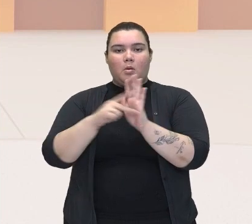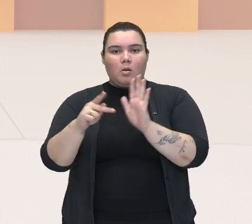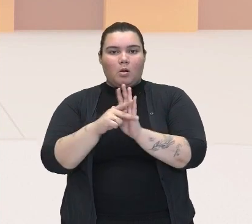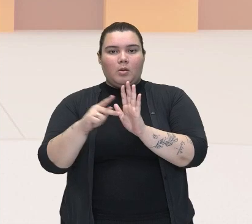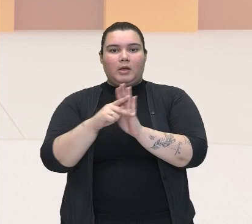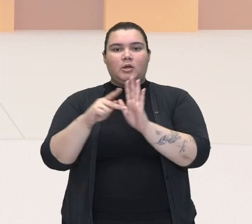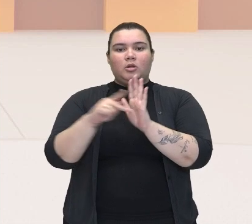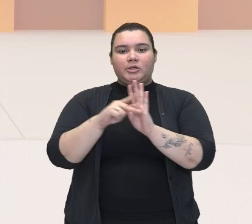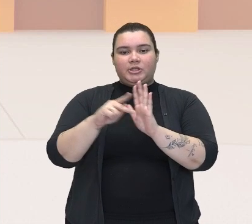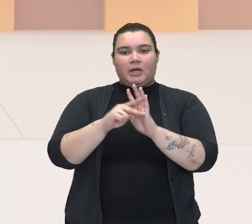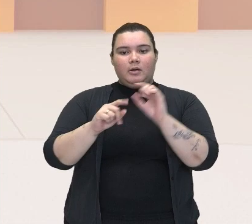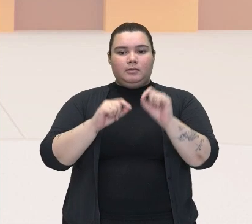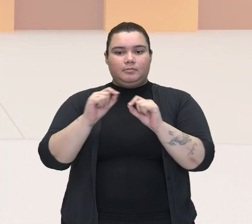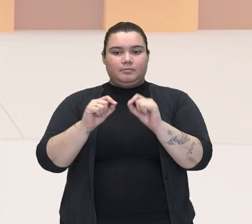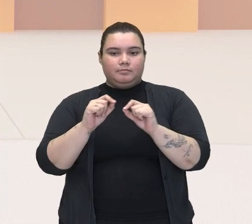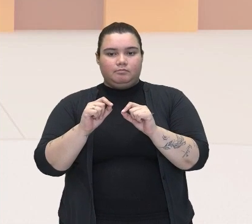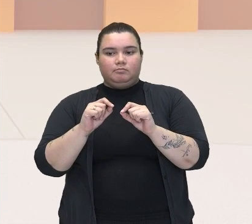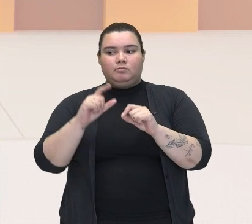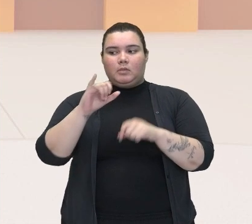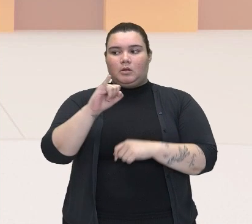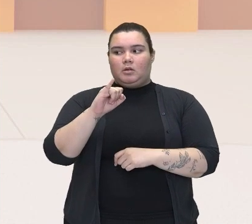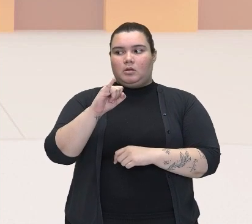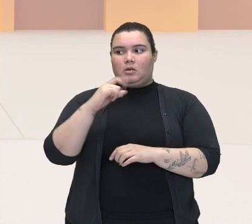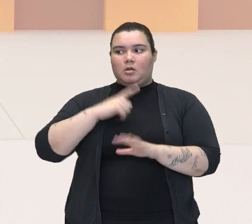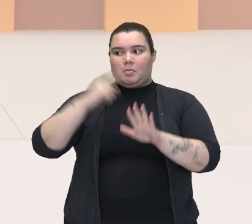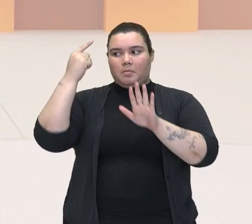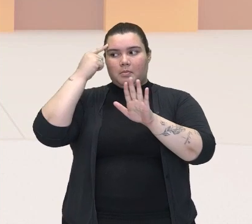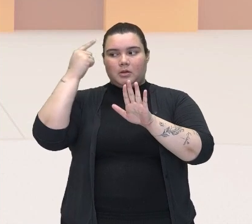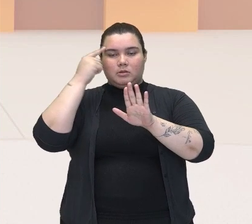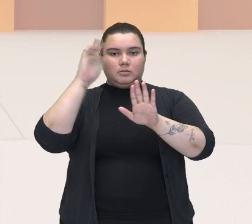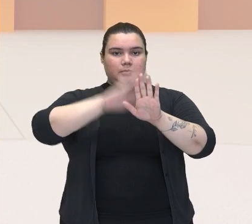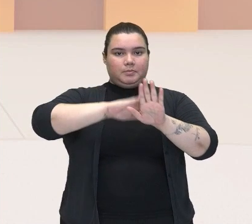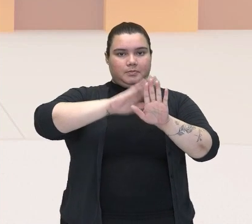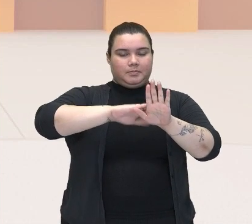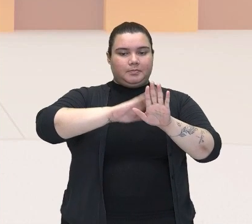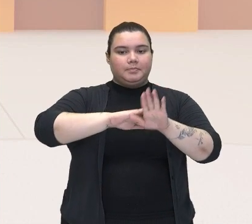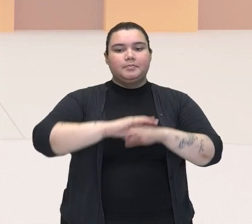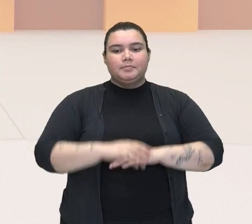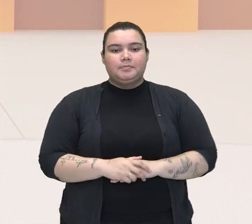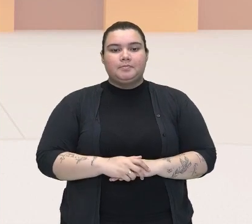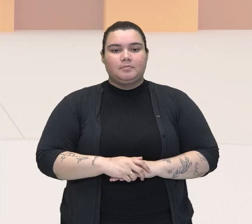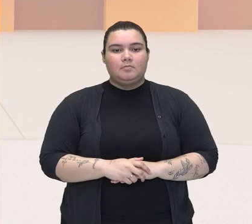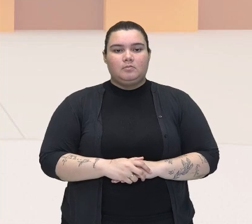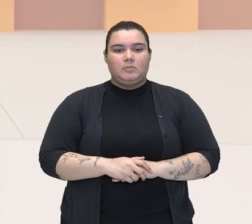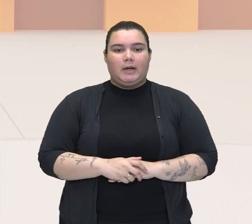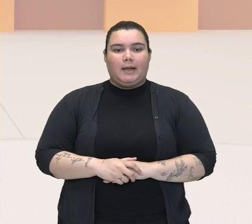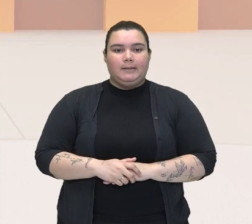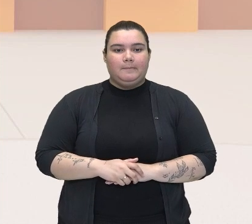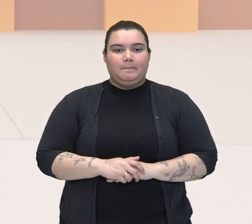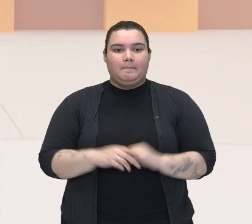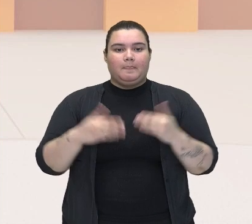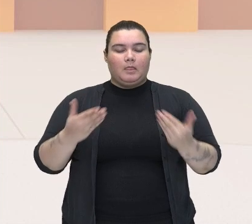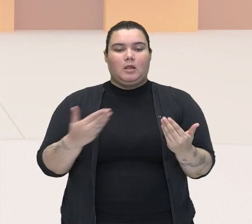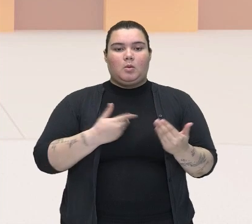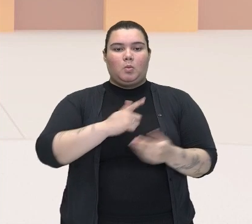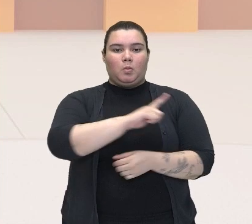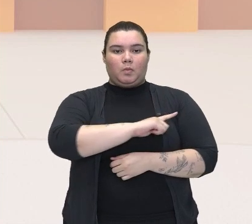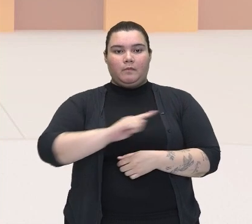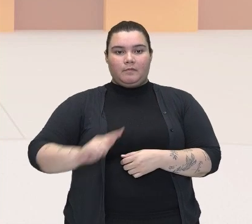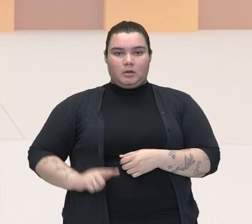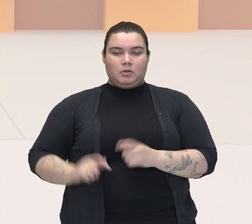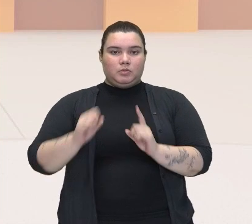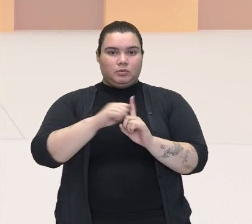então, implementar essas políticas aí, essas propostas para governar